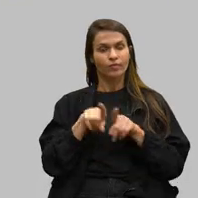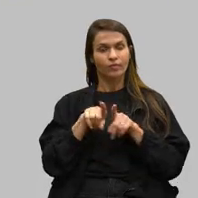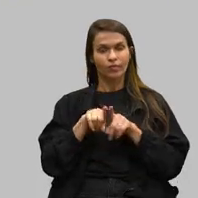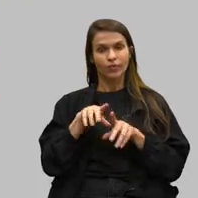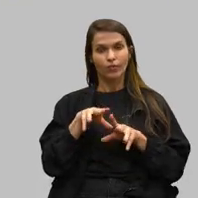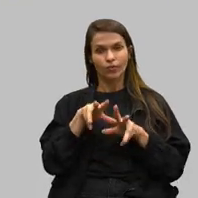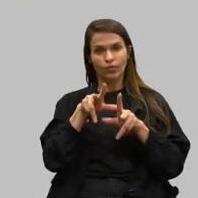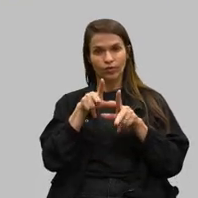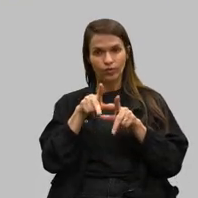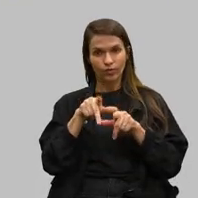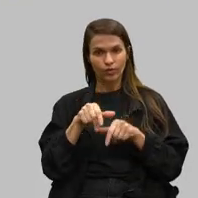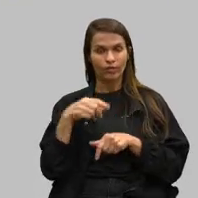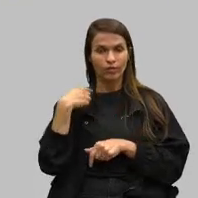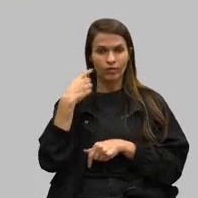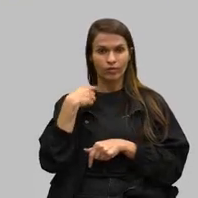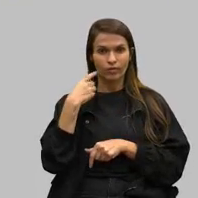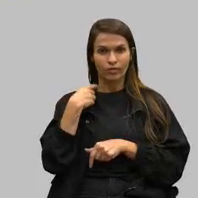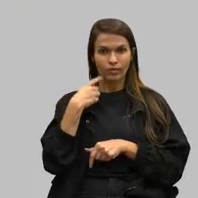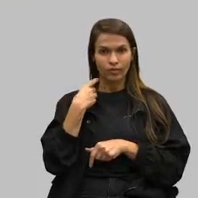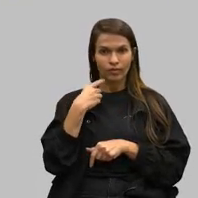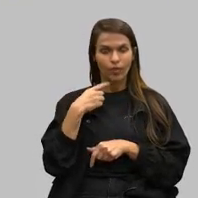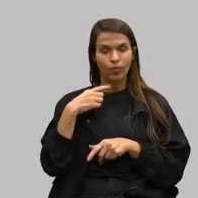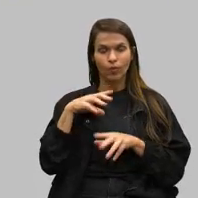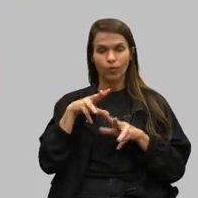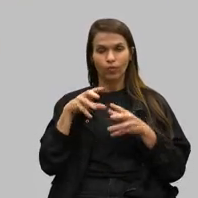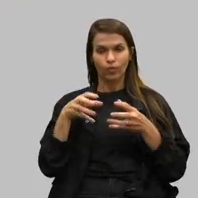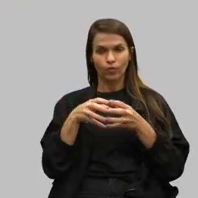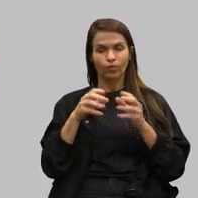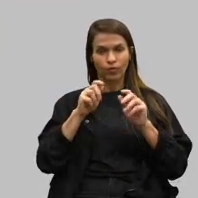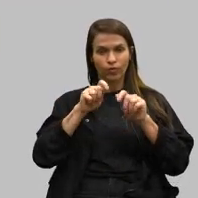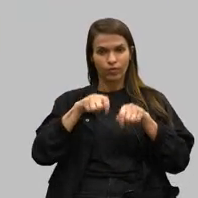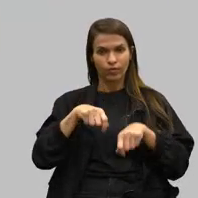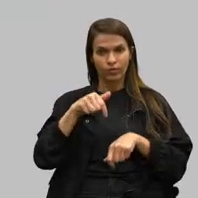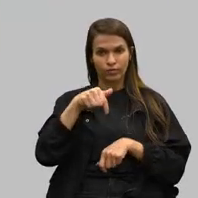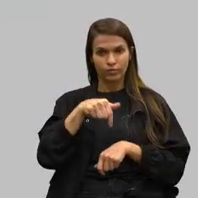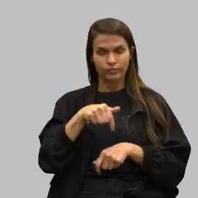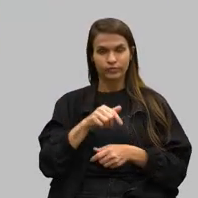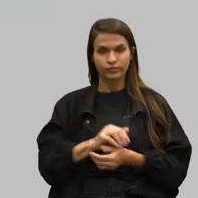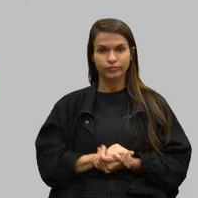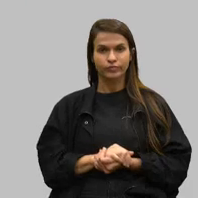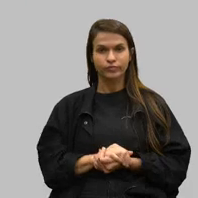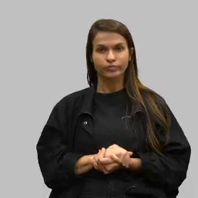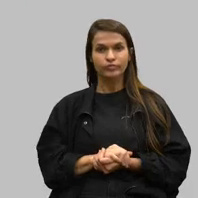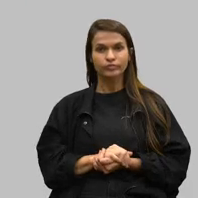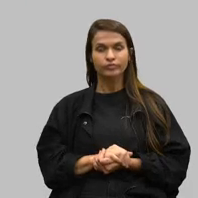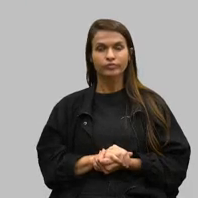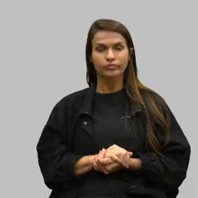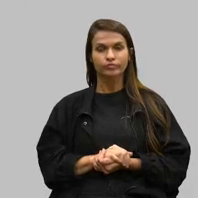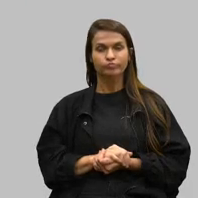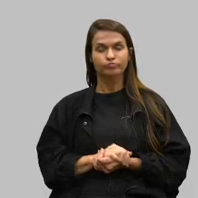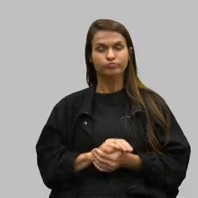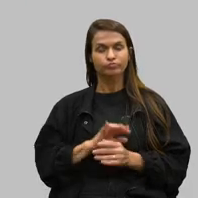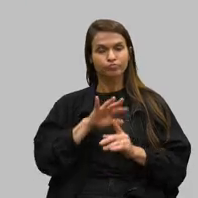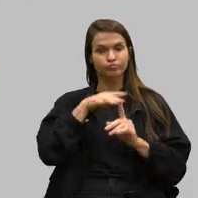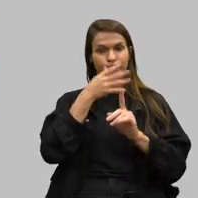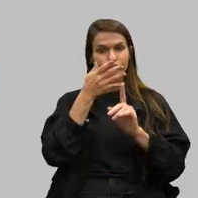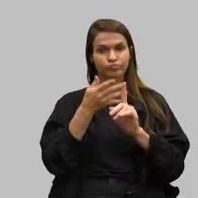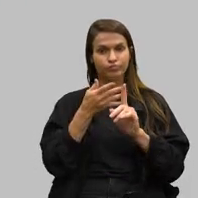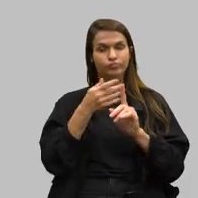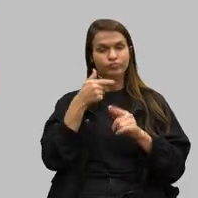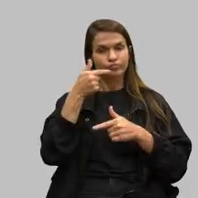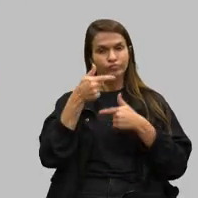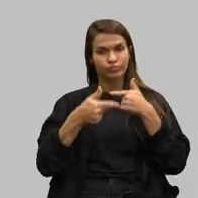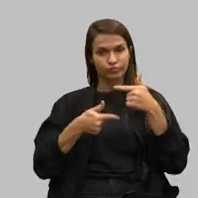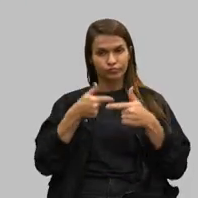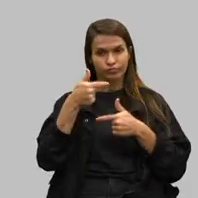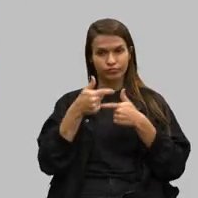nosso secretário Fábio Baquerede, também toda a sua equipe, competente, equipe. E mais é para enaltecer seu trabalho, secretário,